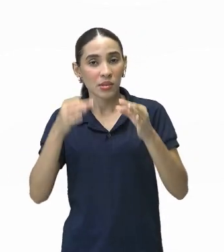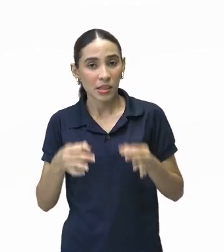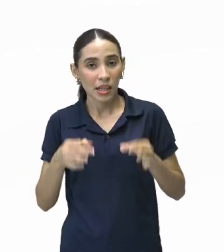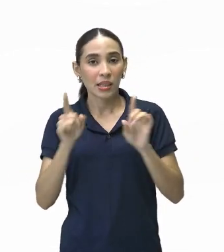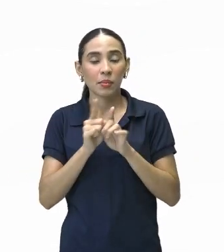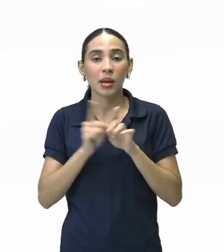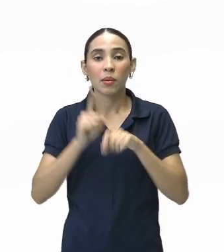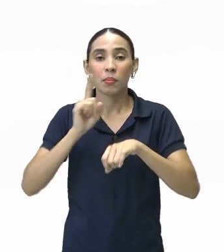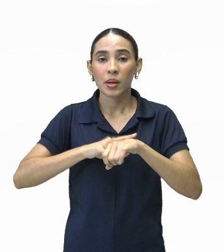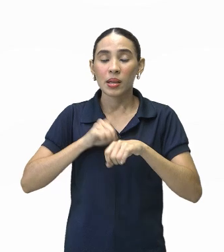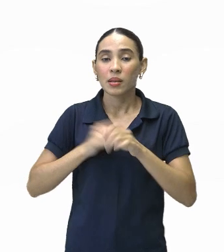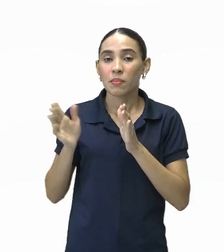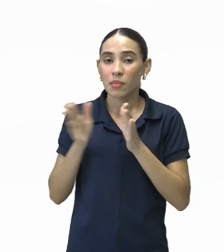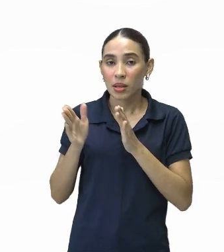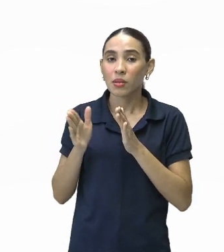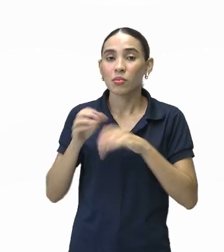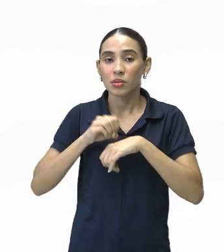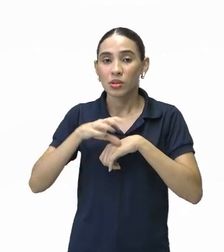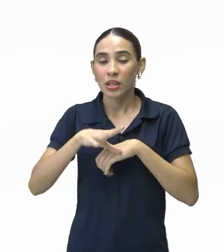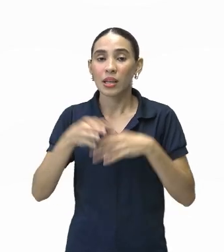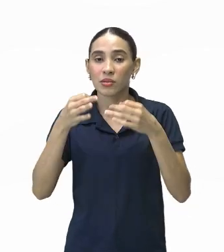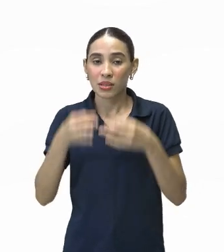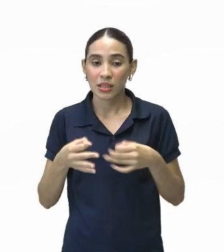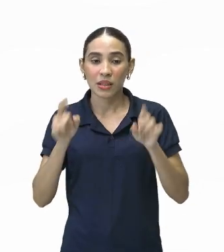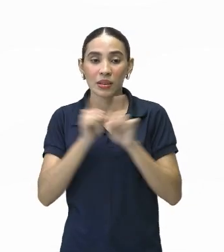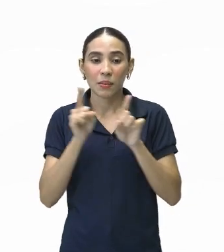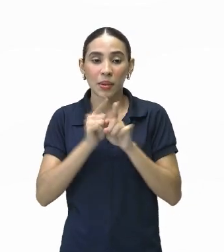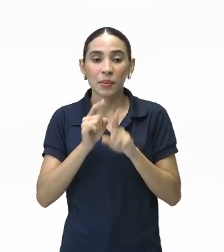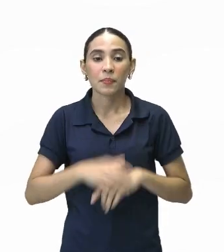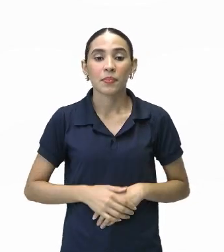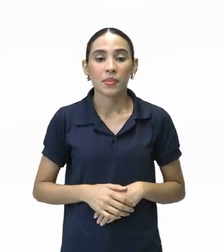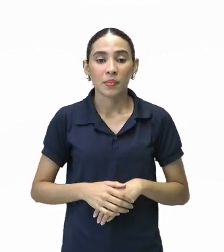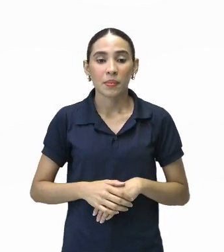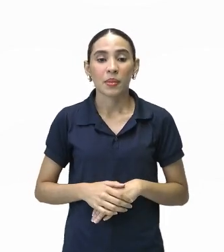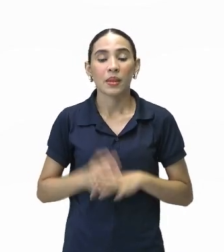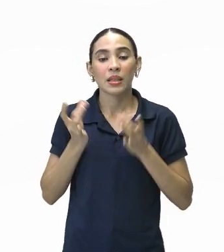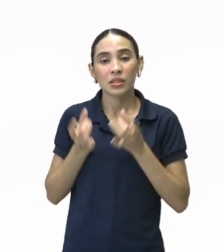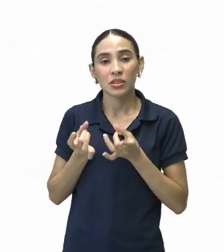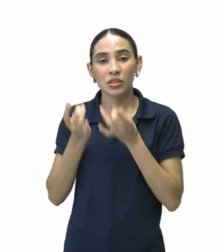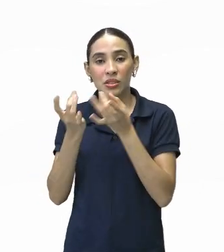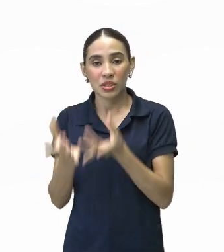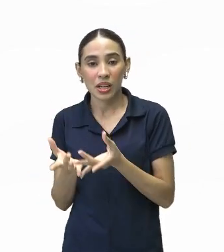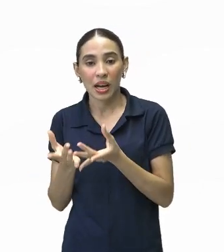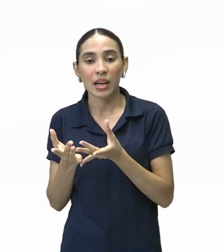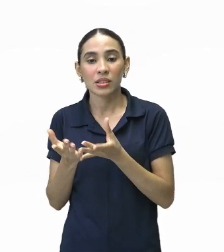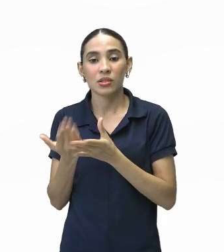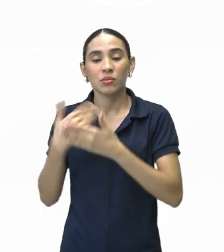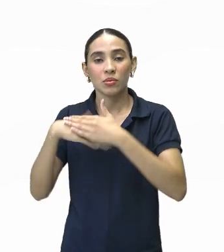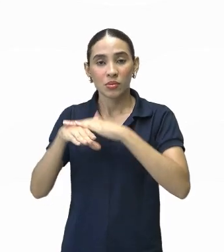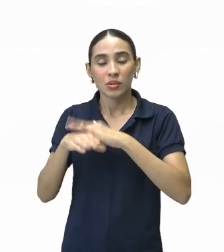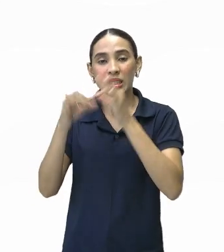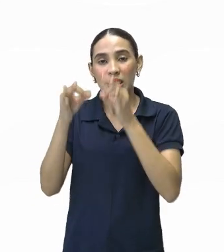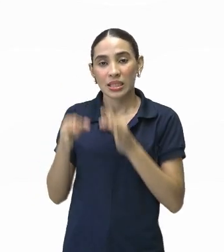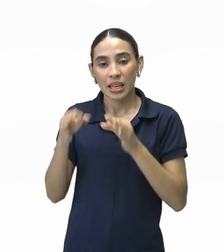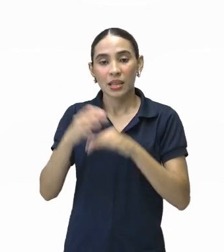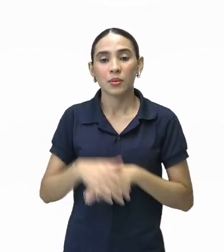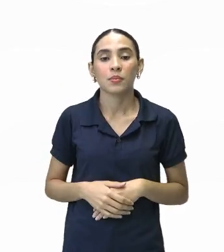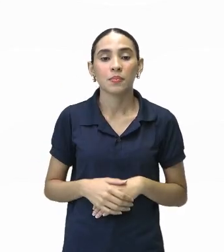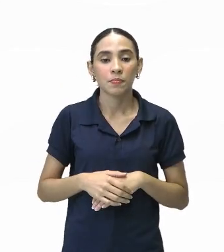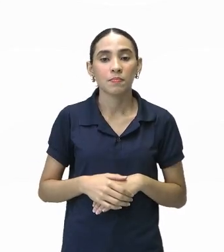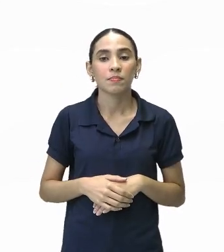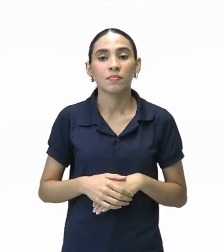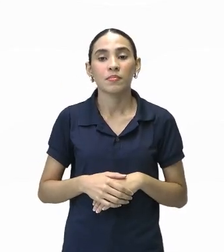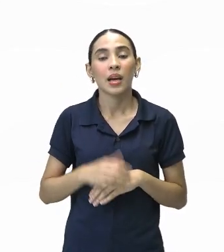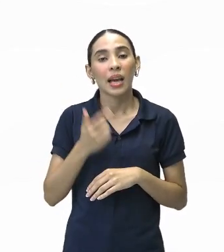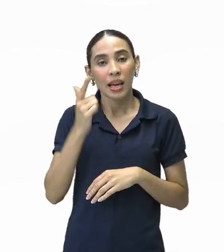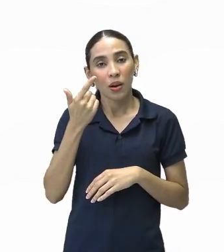pelo tempo indicado e de forma adequada também, né? O descarte e armazenamento adequados ainda